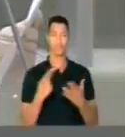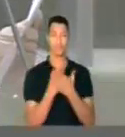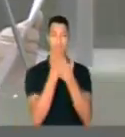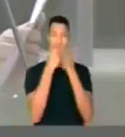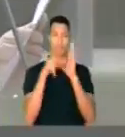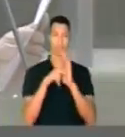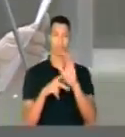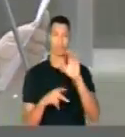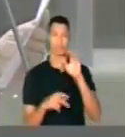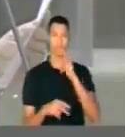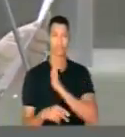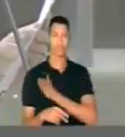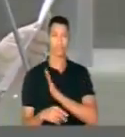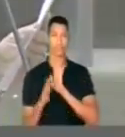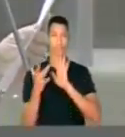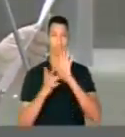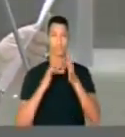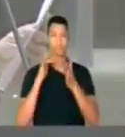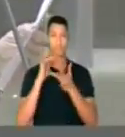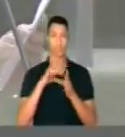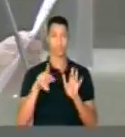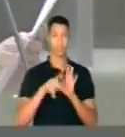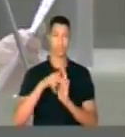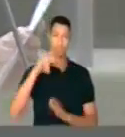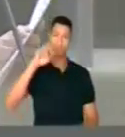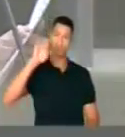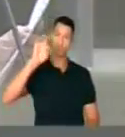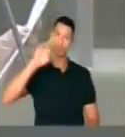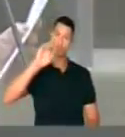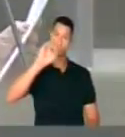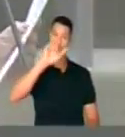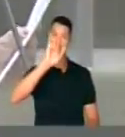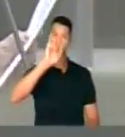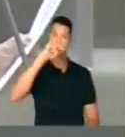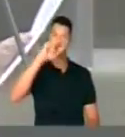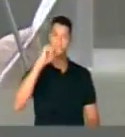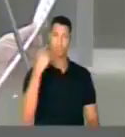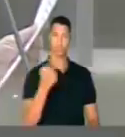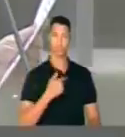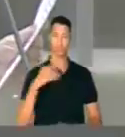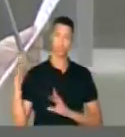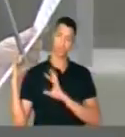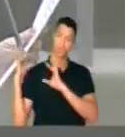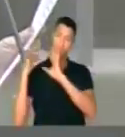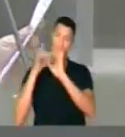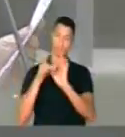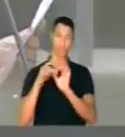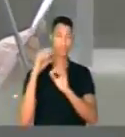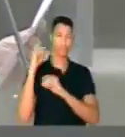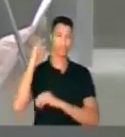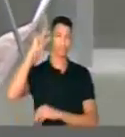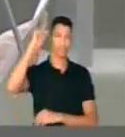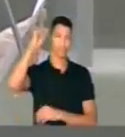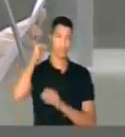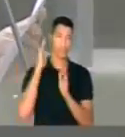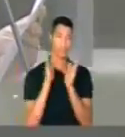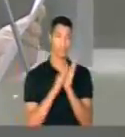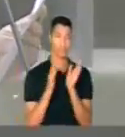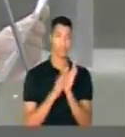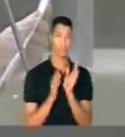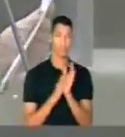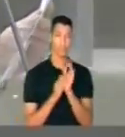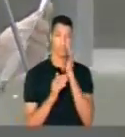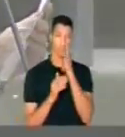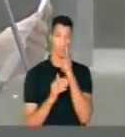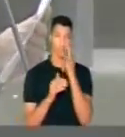do Sagrado Coração de Jesus de Petrolina, a qual fomos ligados por longos anos. Parabéns ao